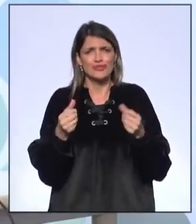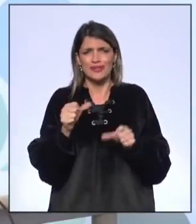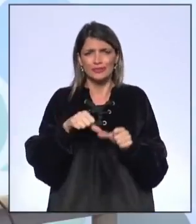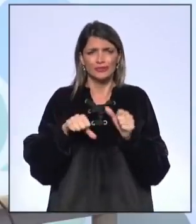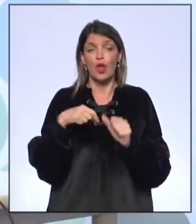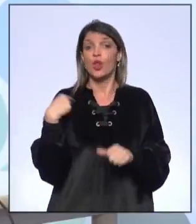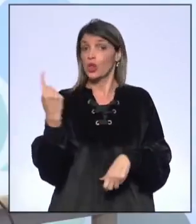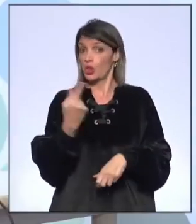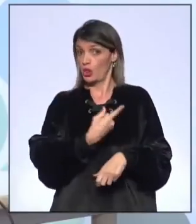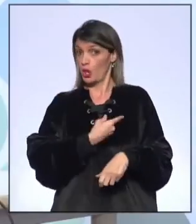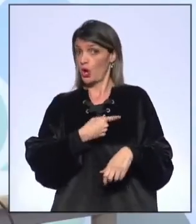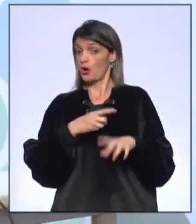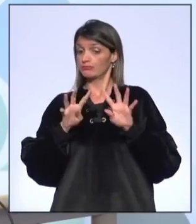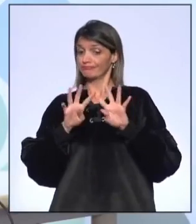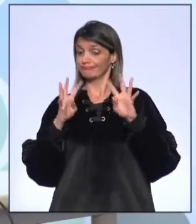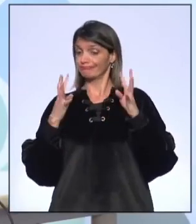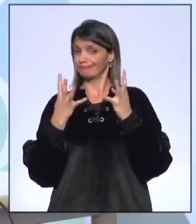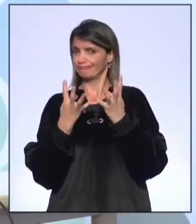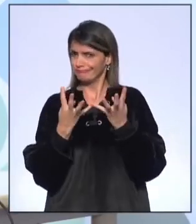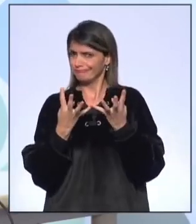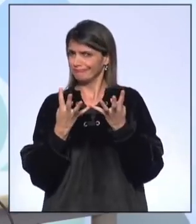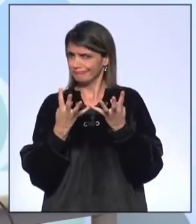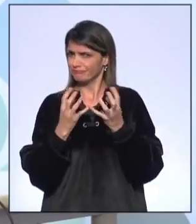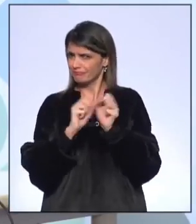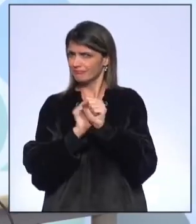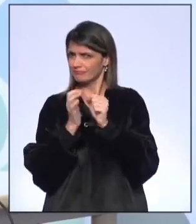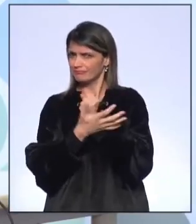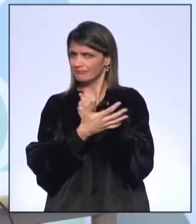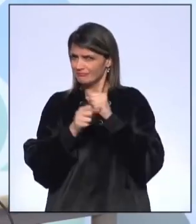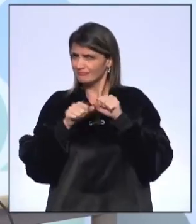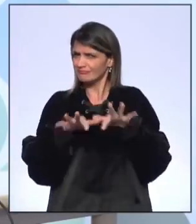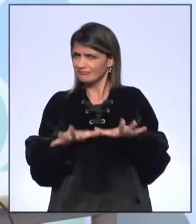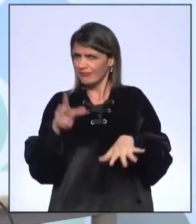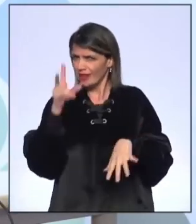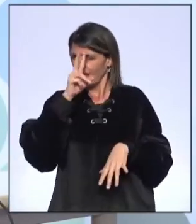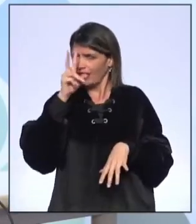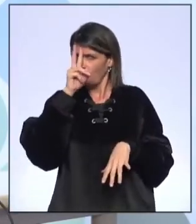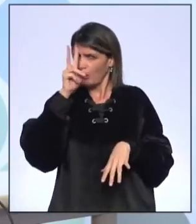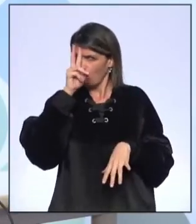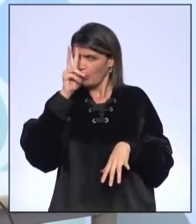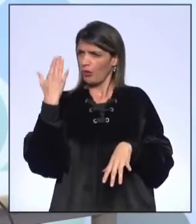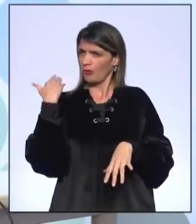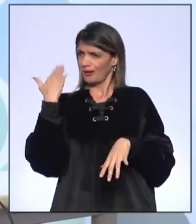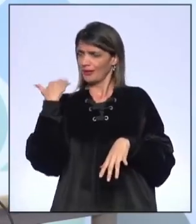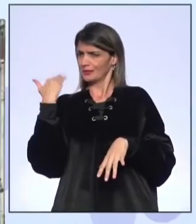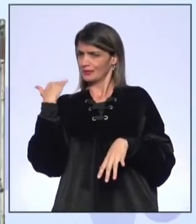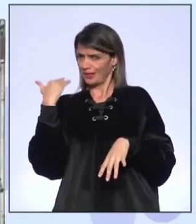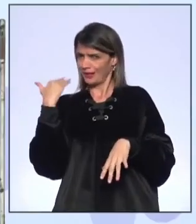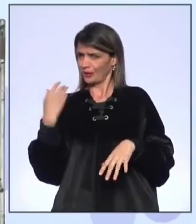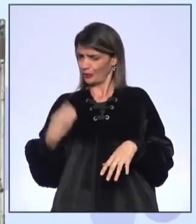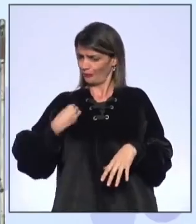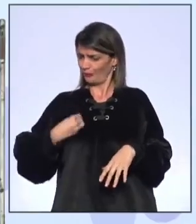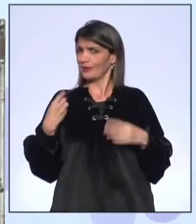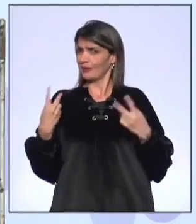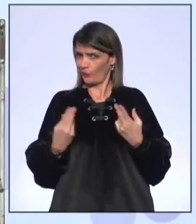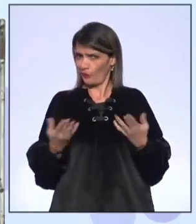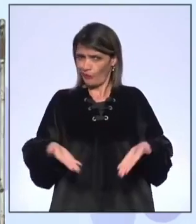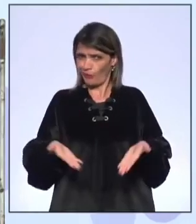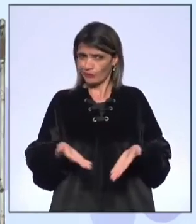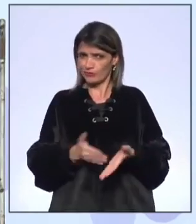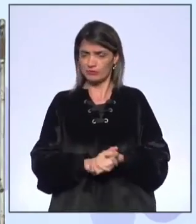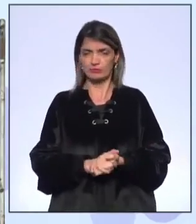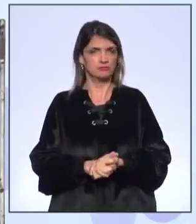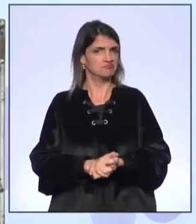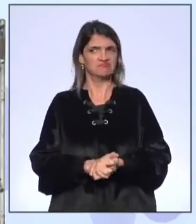Nós estamos numa pandemia, né? Você já se lembrou em algum momento da sua vida ter passado por isso? Não, nem quando